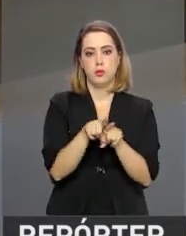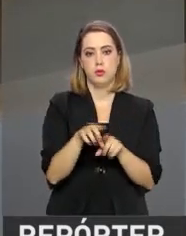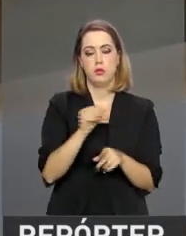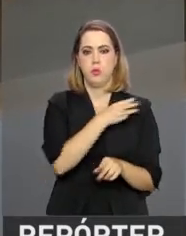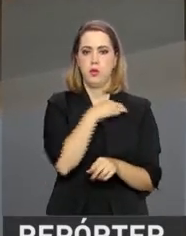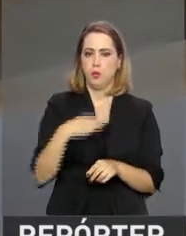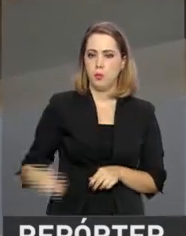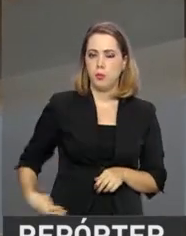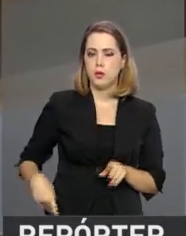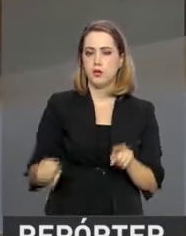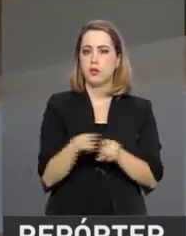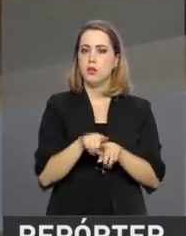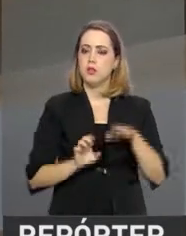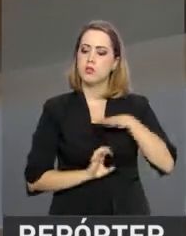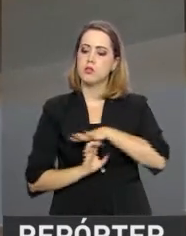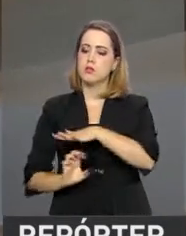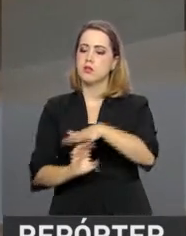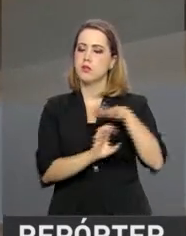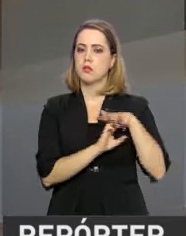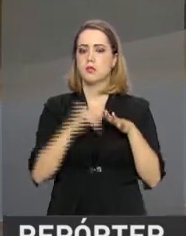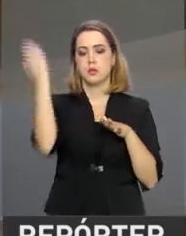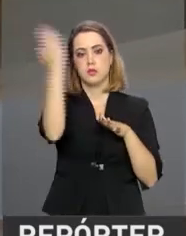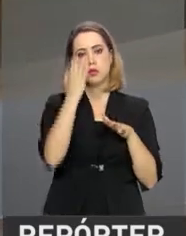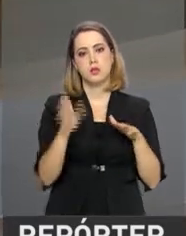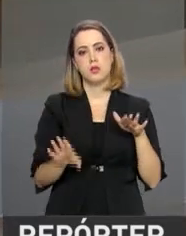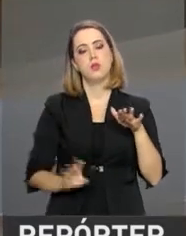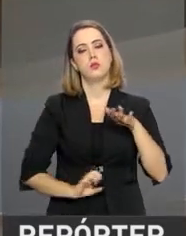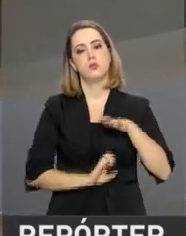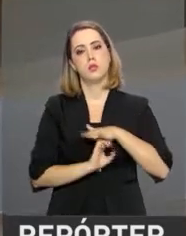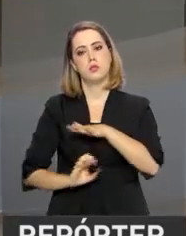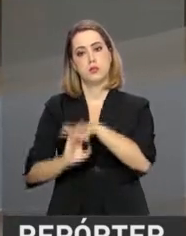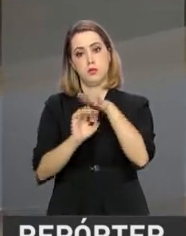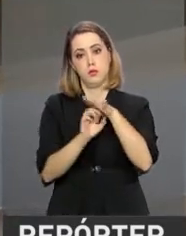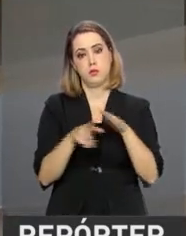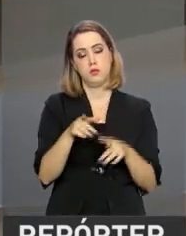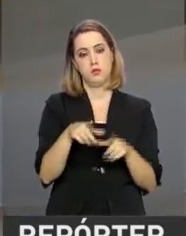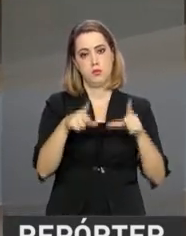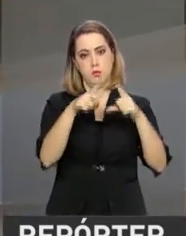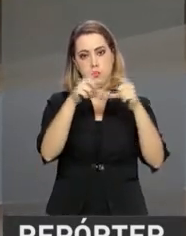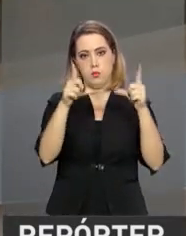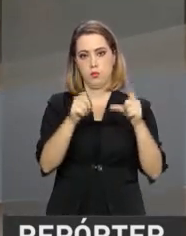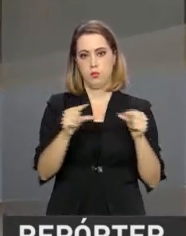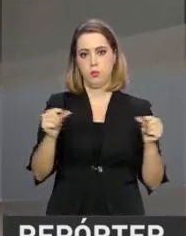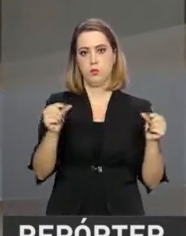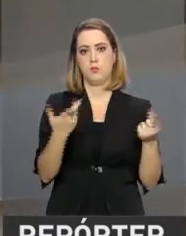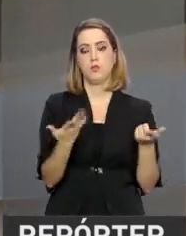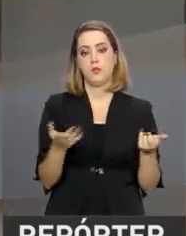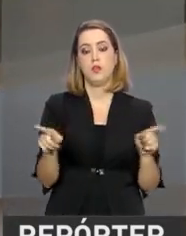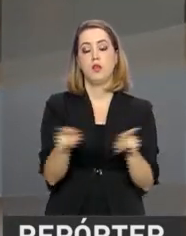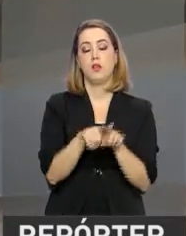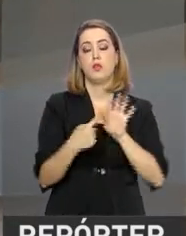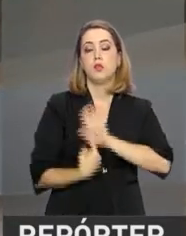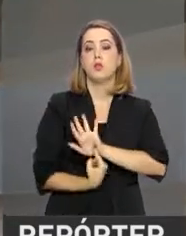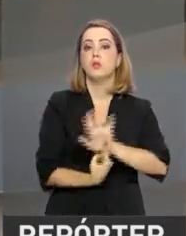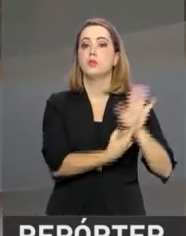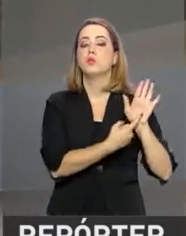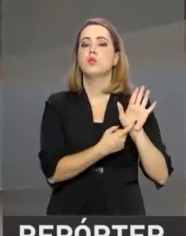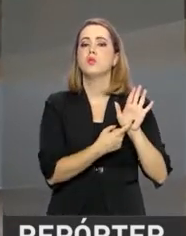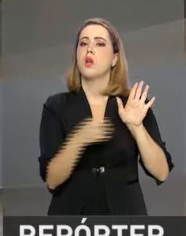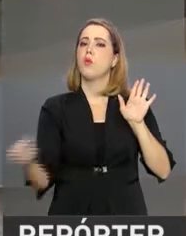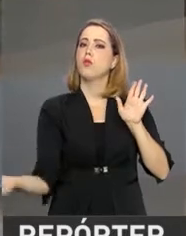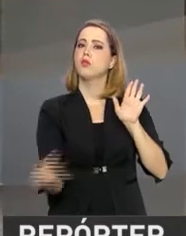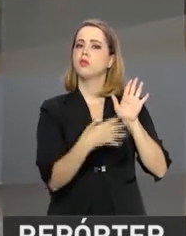com empresários brasileiros e japoneses a classe empresarial o presidente michel temer vai apresentar novas